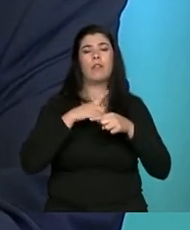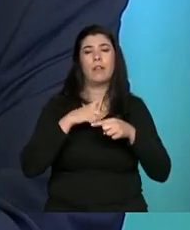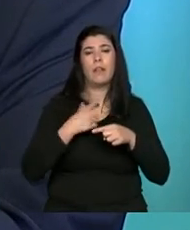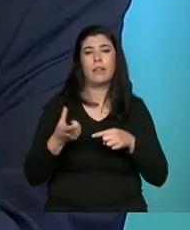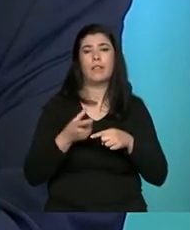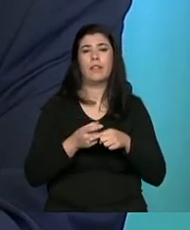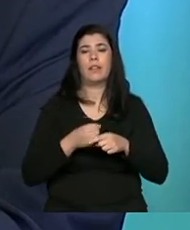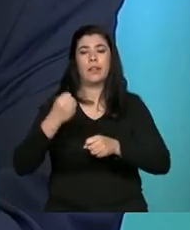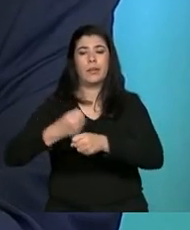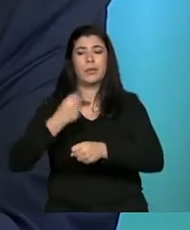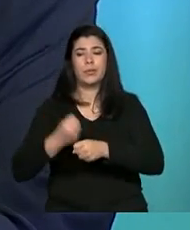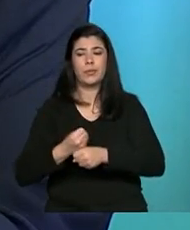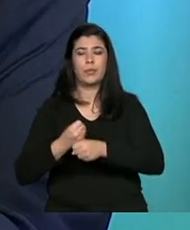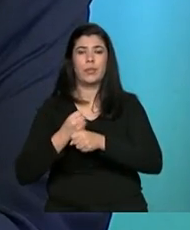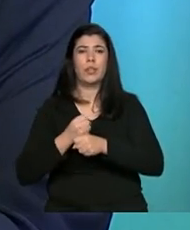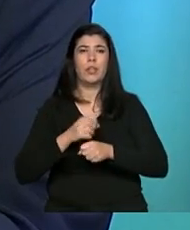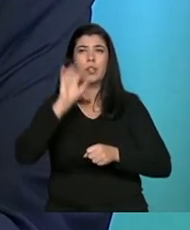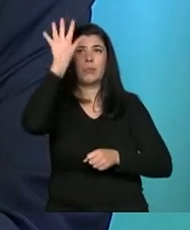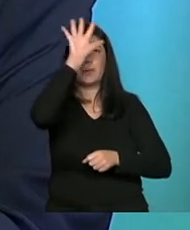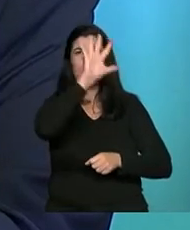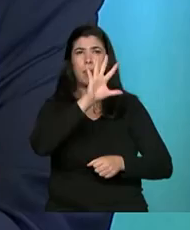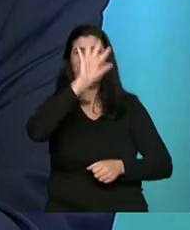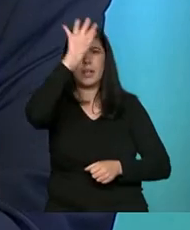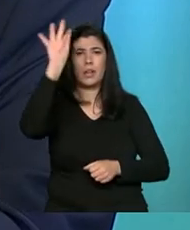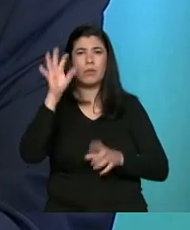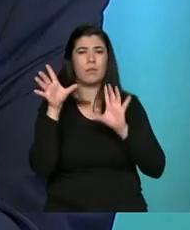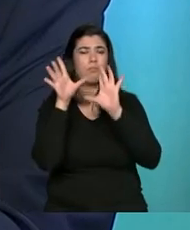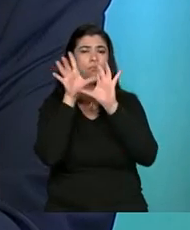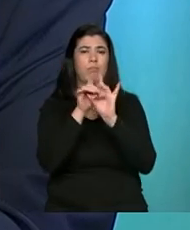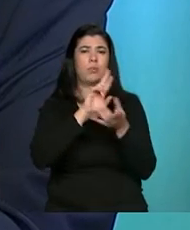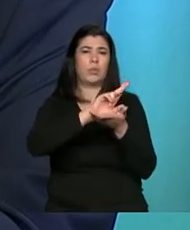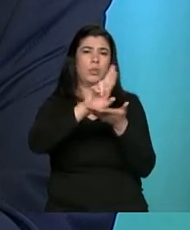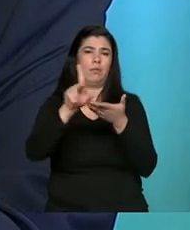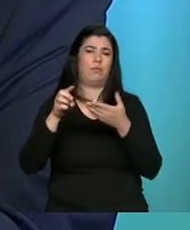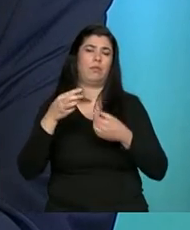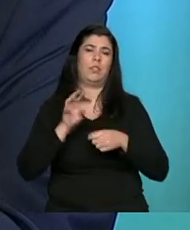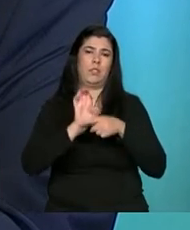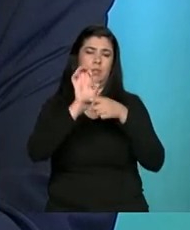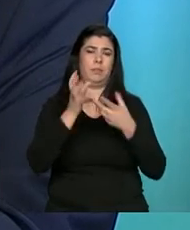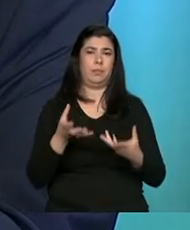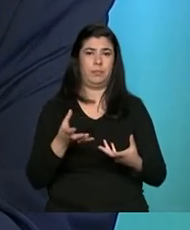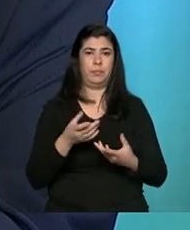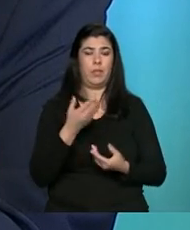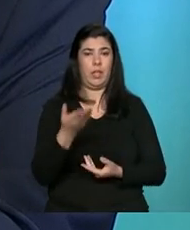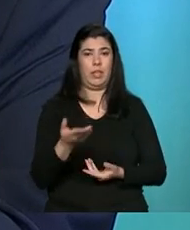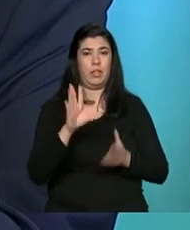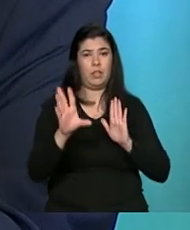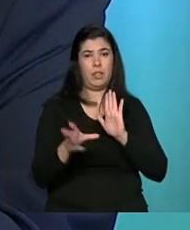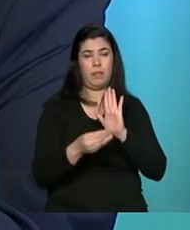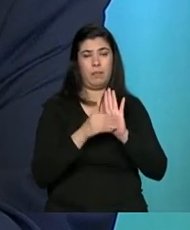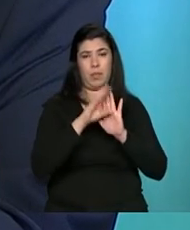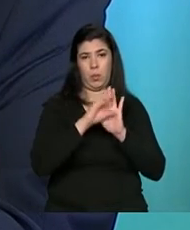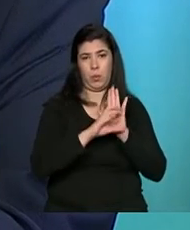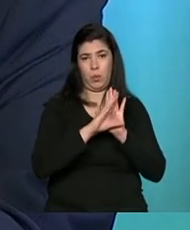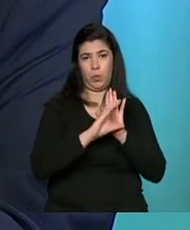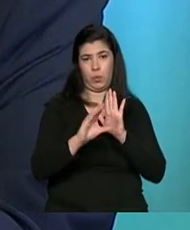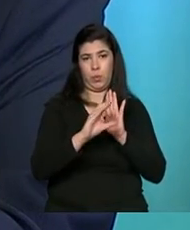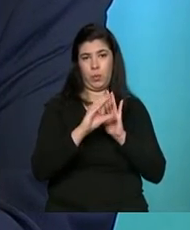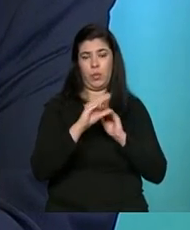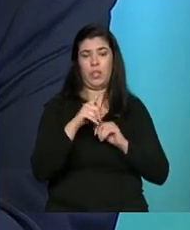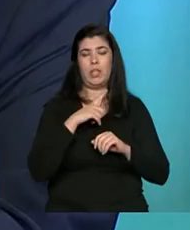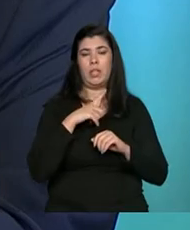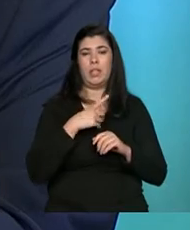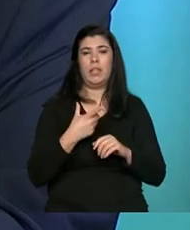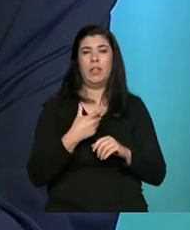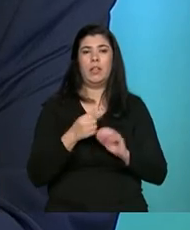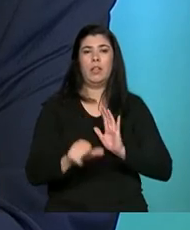r 7 até pelo licenciamento que essa emenda constitucional tratará são de algumas questões primeiro